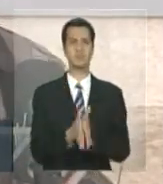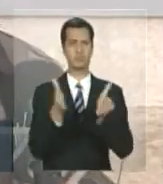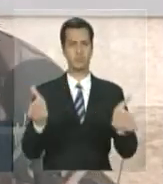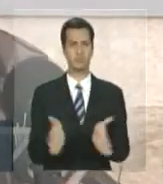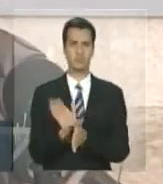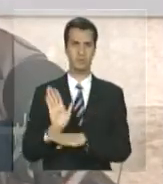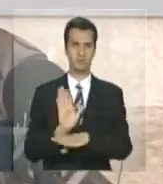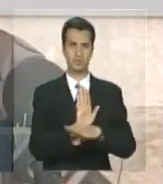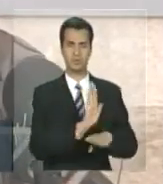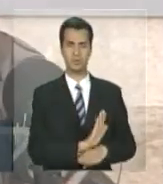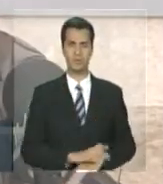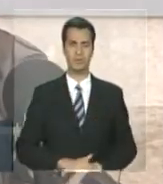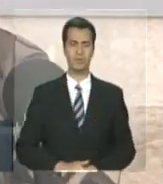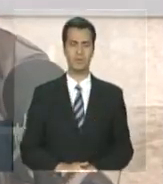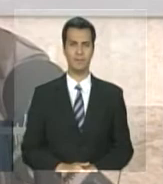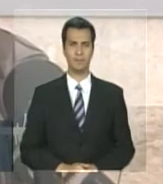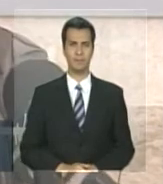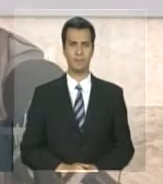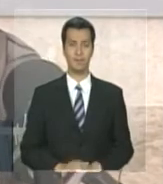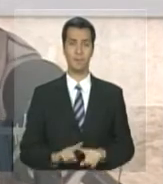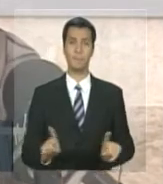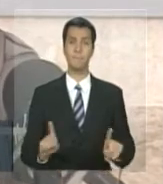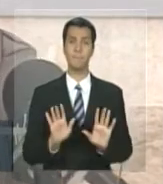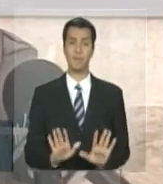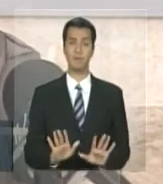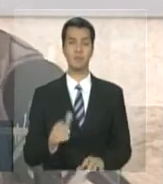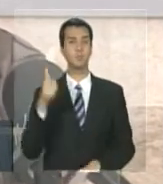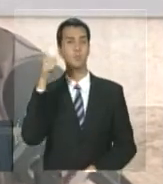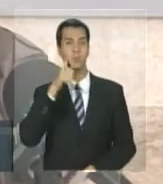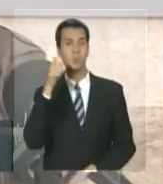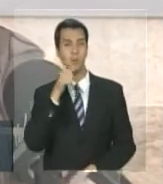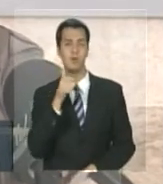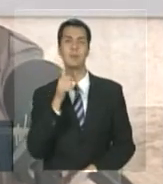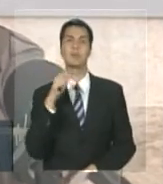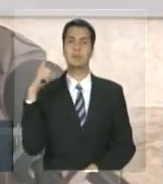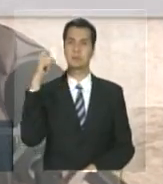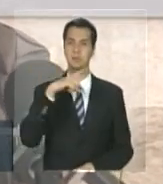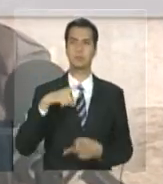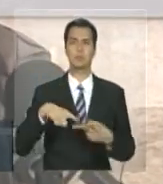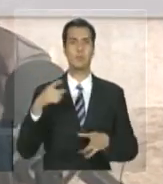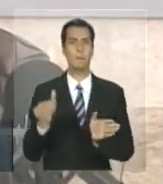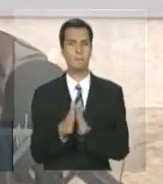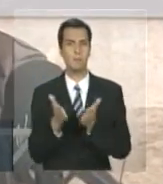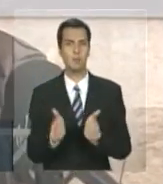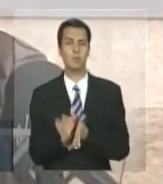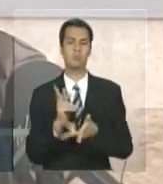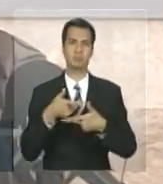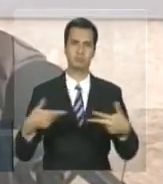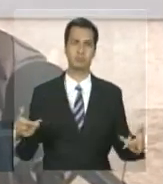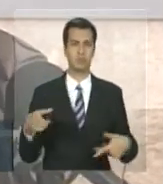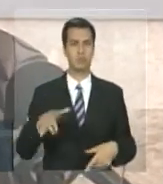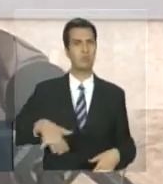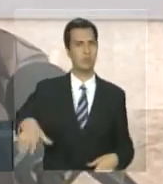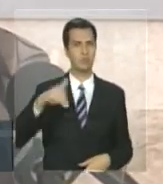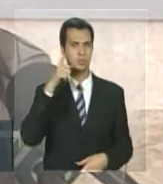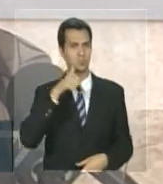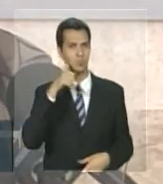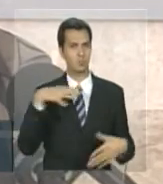agora, essas mulheres vulneráveis em situação de extrema pobreza também terão direito